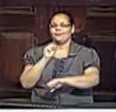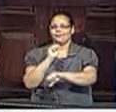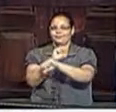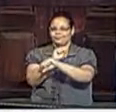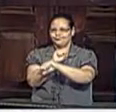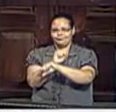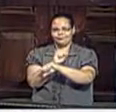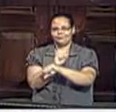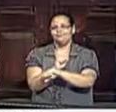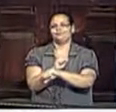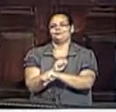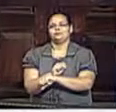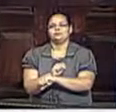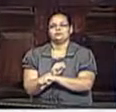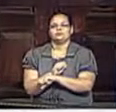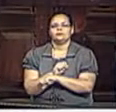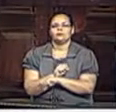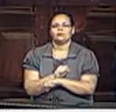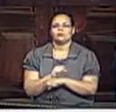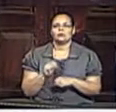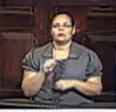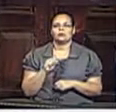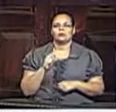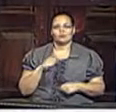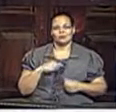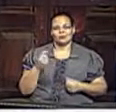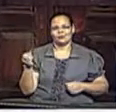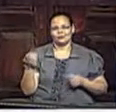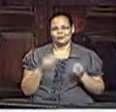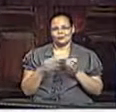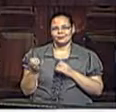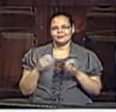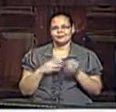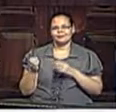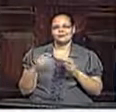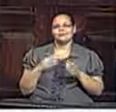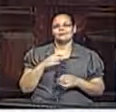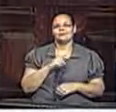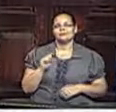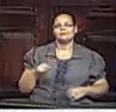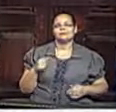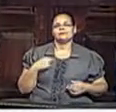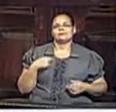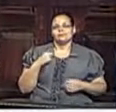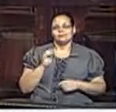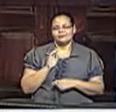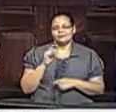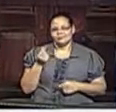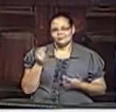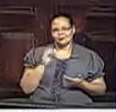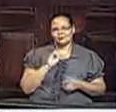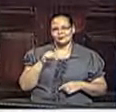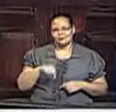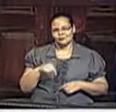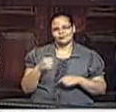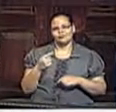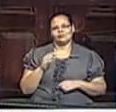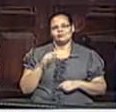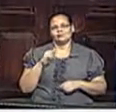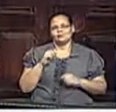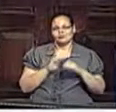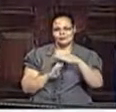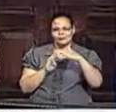paralisado praticamente na captura e na captação de novos investimentos. Por isso, senhor presidente, apenas aproveitando essa discussão para